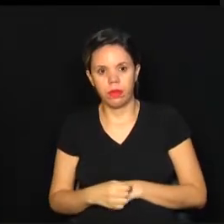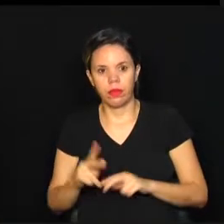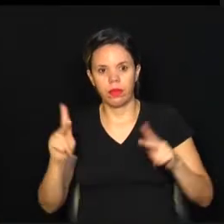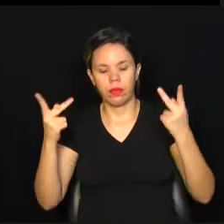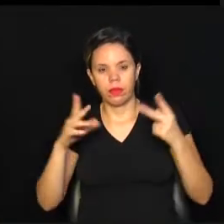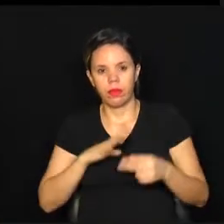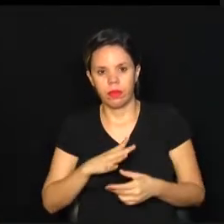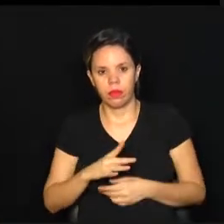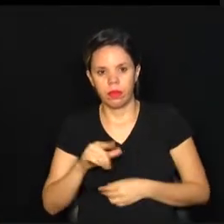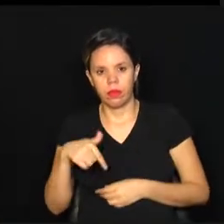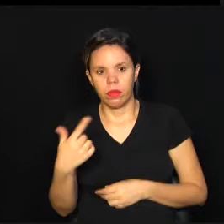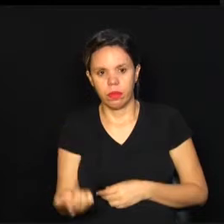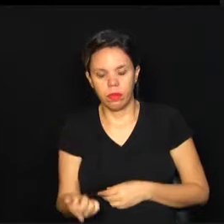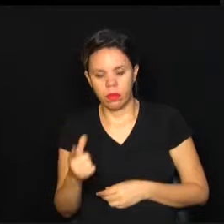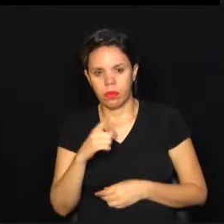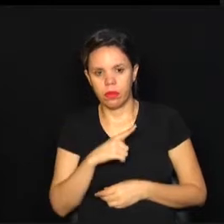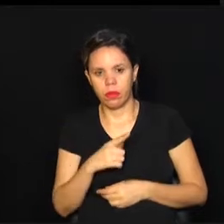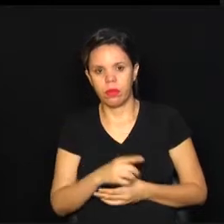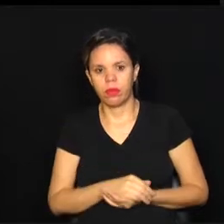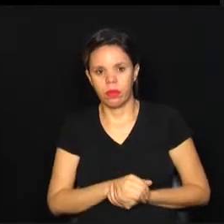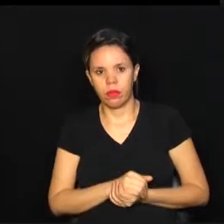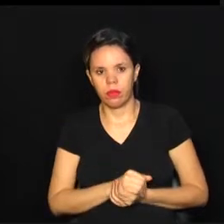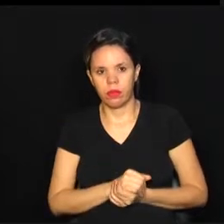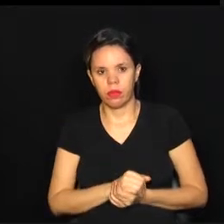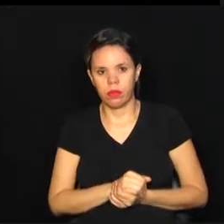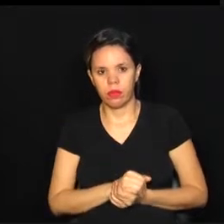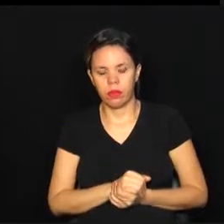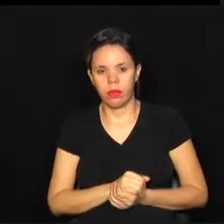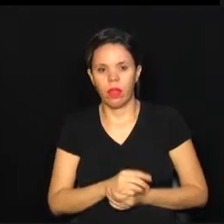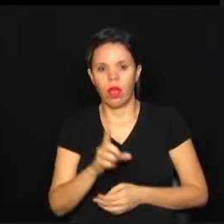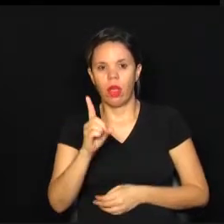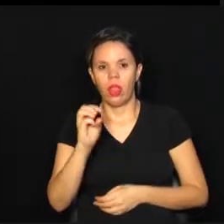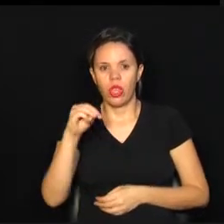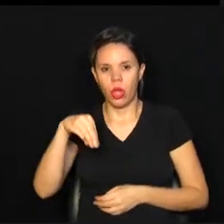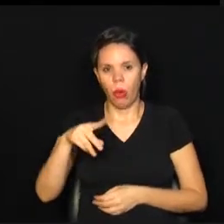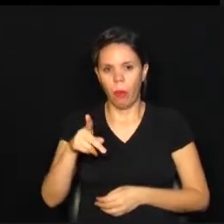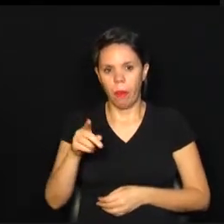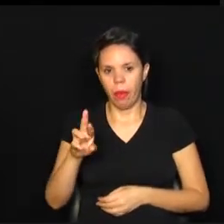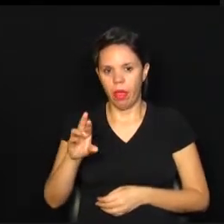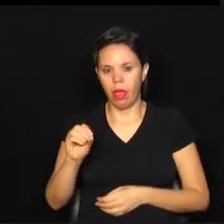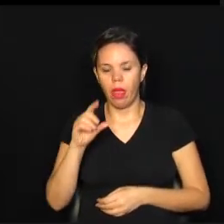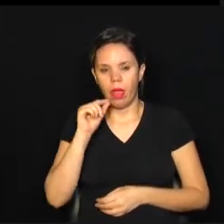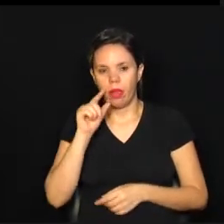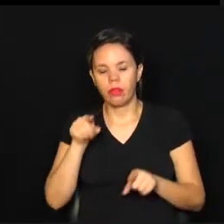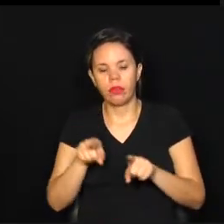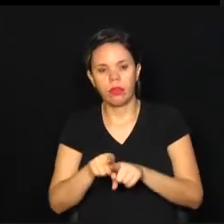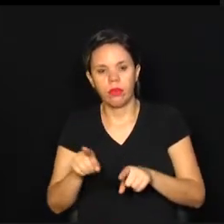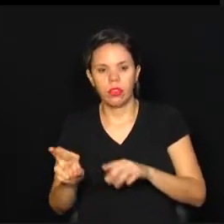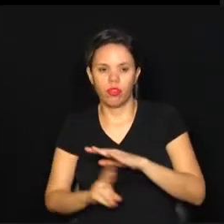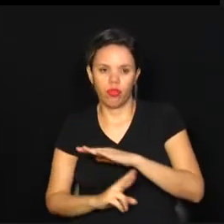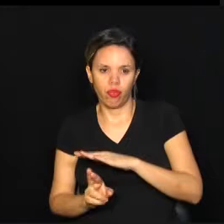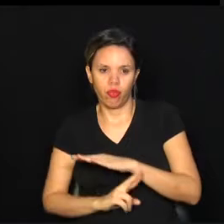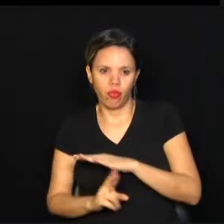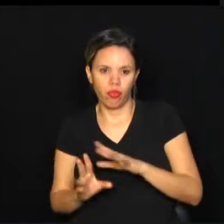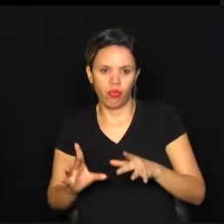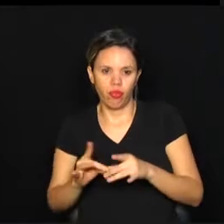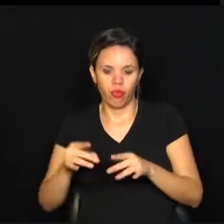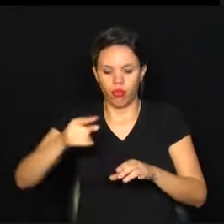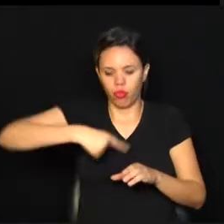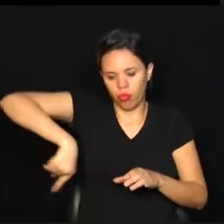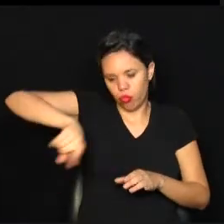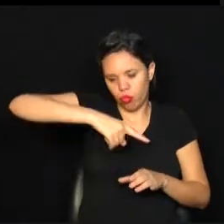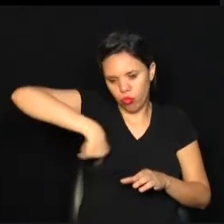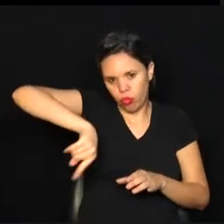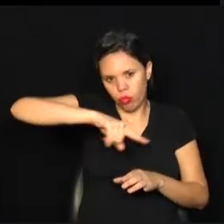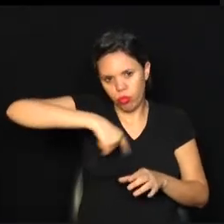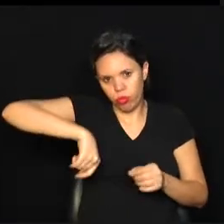Hortolândia, depois a Dom Pedro e o anel viário fazendo esse contorno. Então,